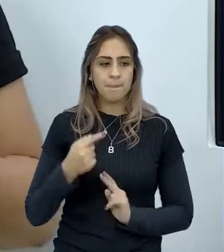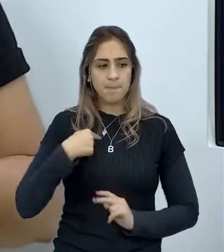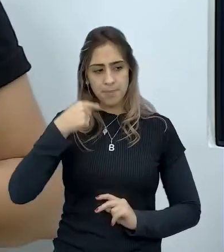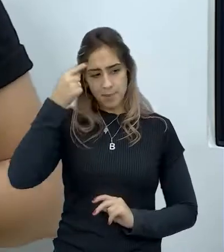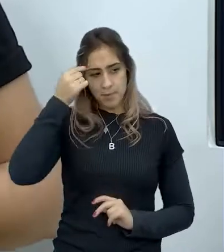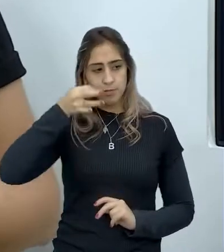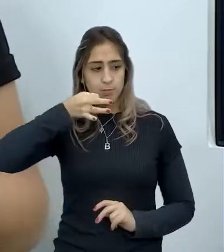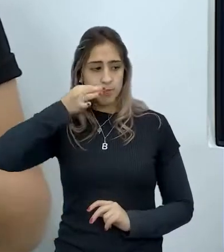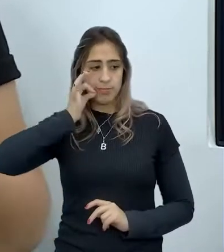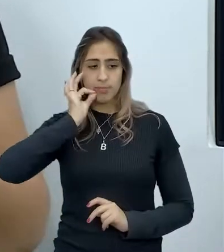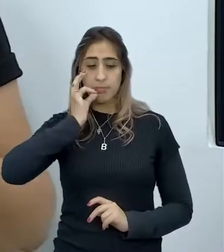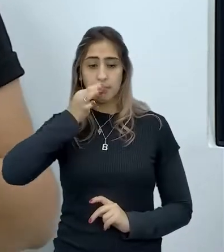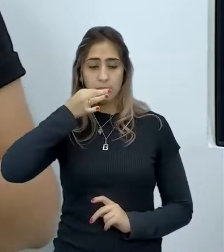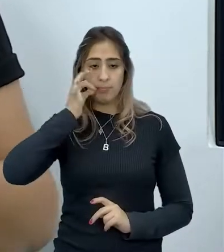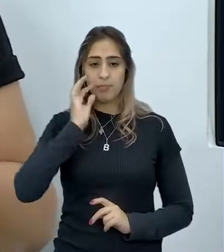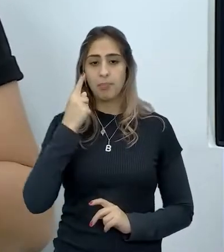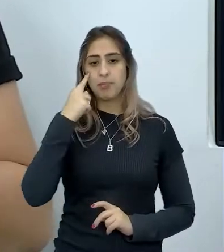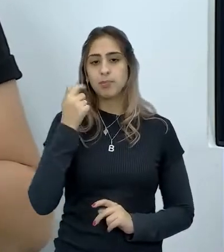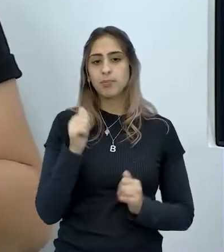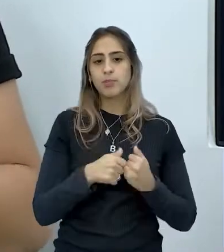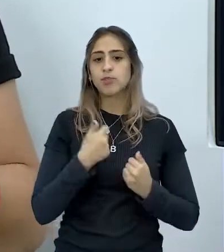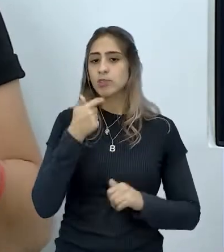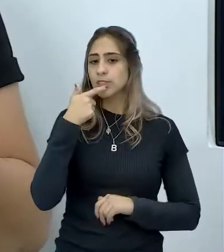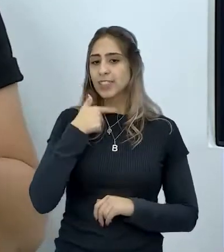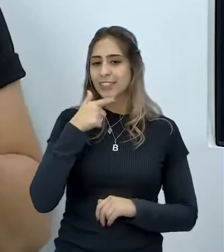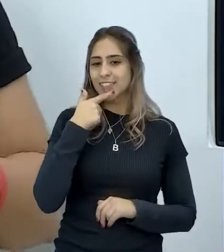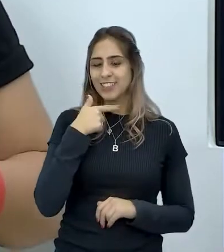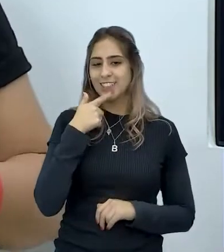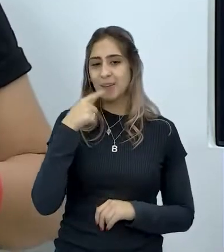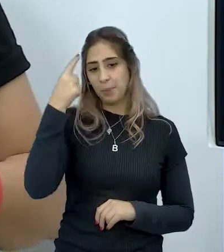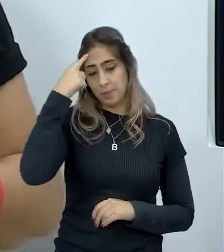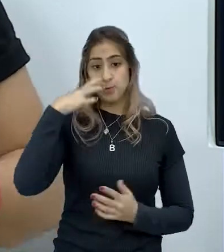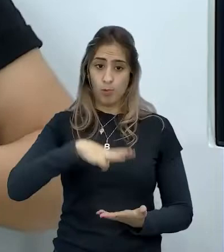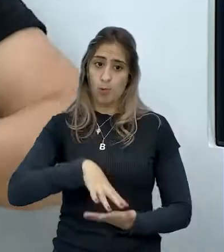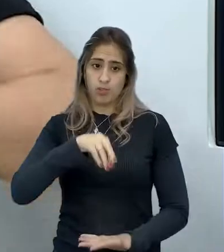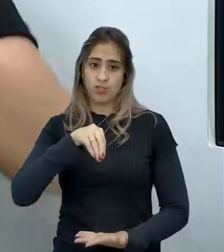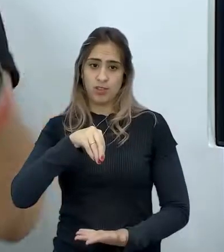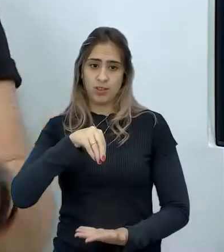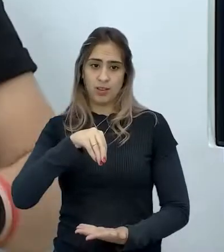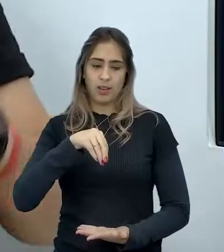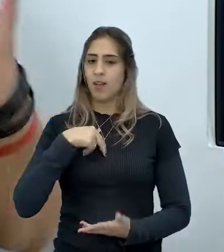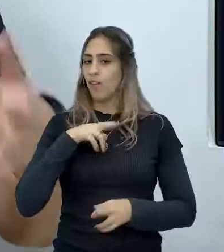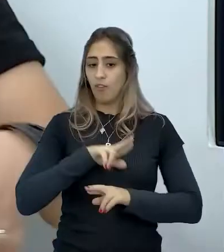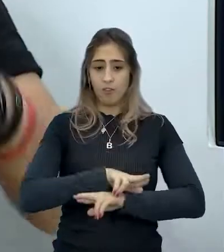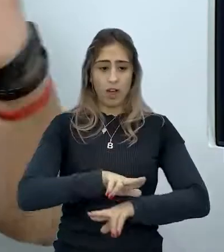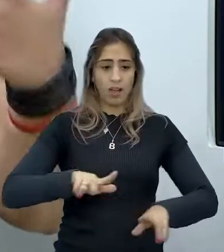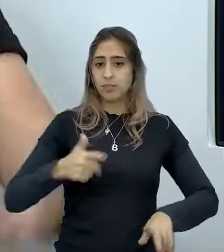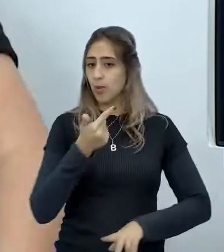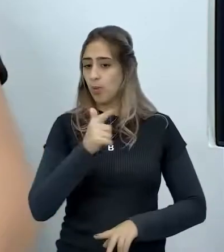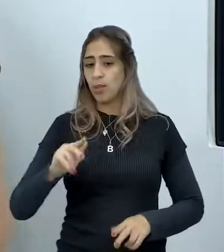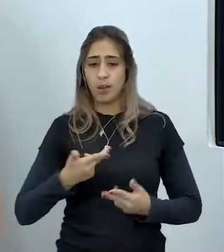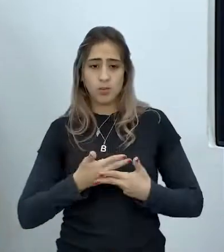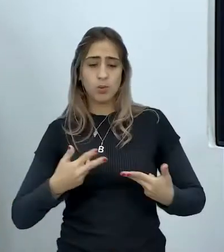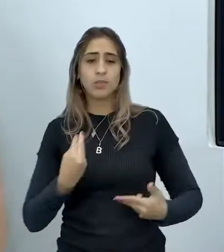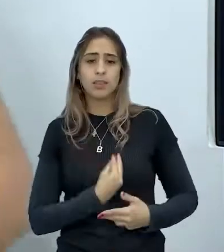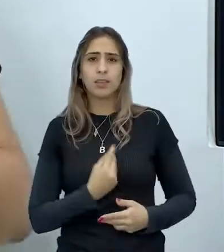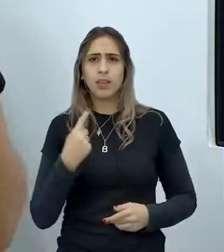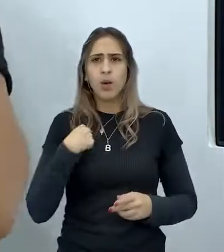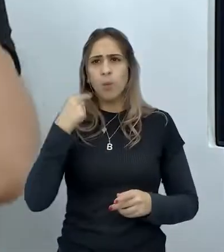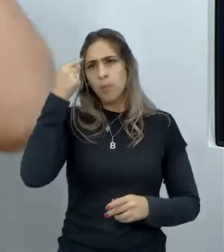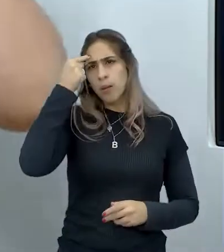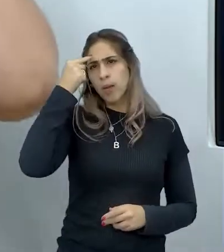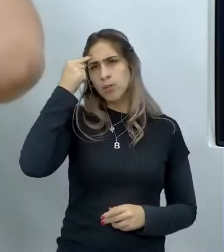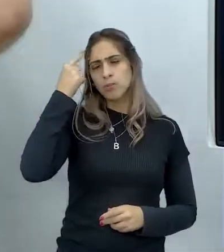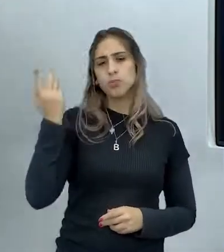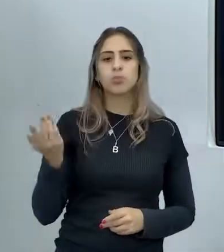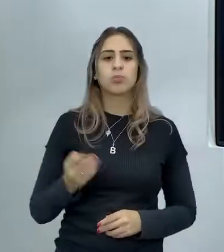penso em café, eu penso em pão de queijo, penso em coxinha. E são várias outras coisas que me vêm na cabeça. Por exemplo, quando a